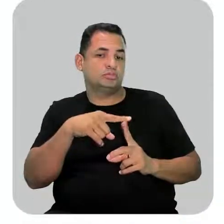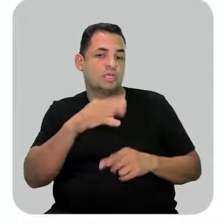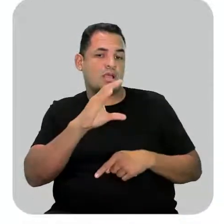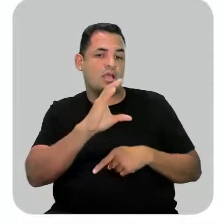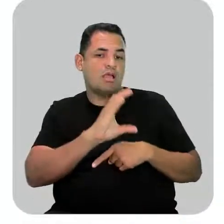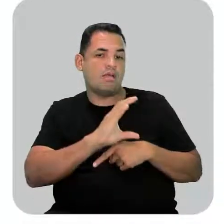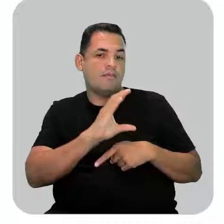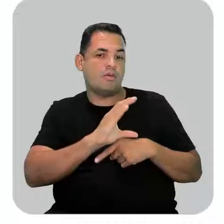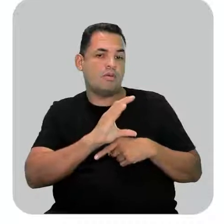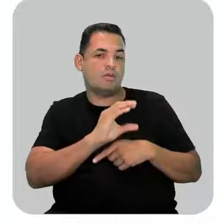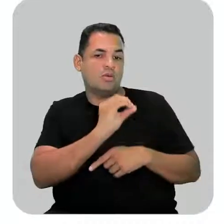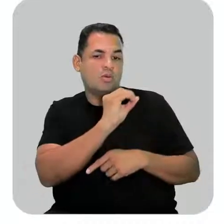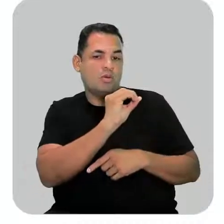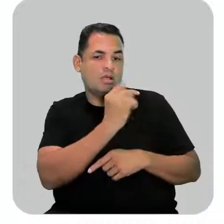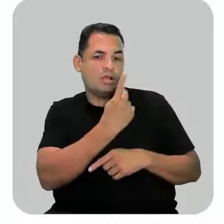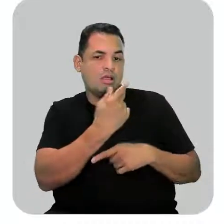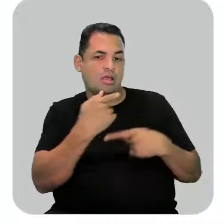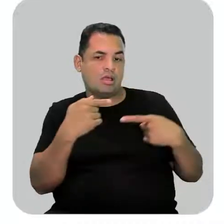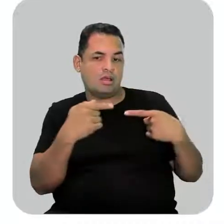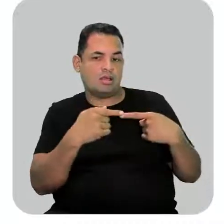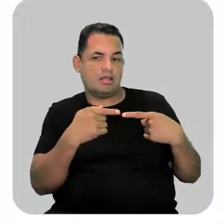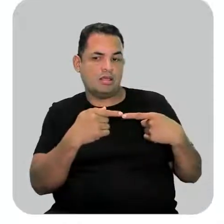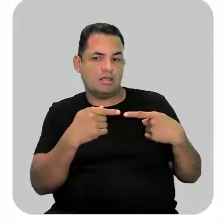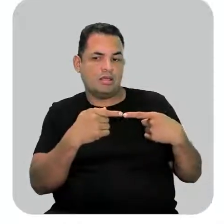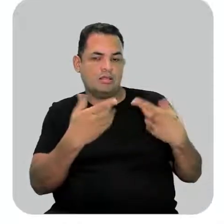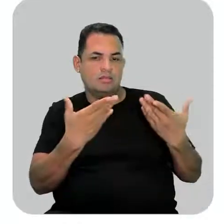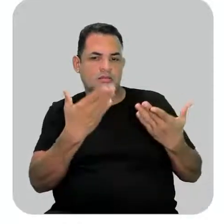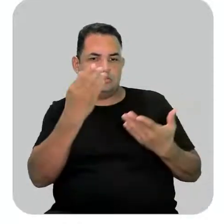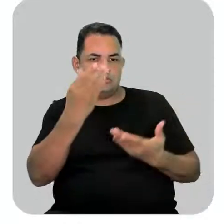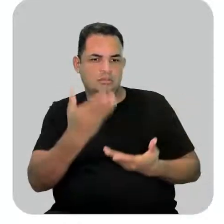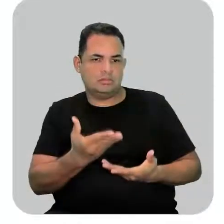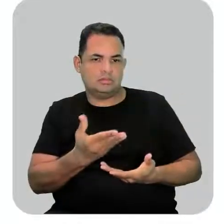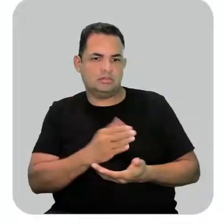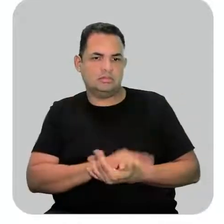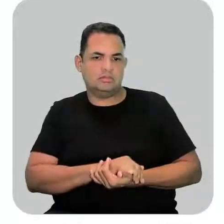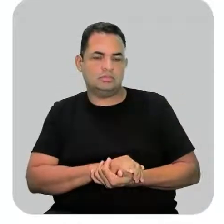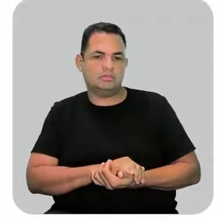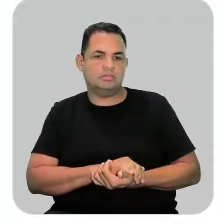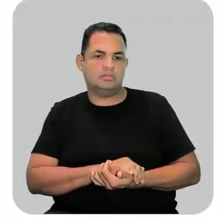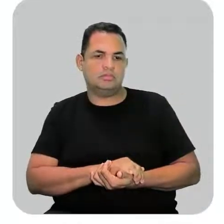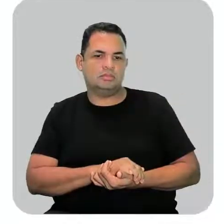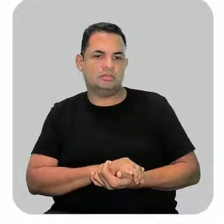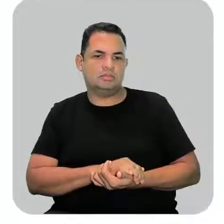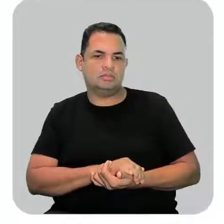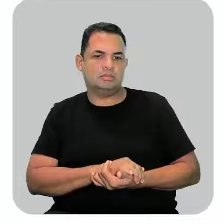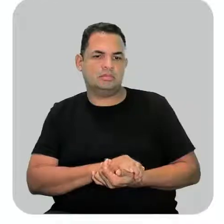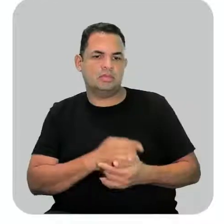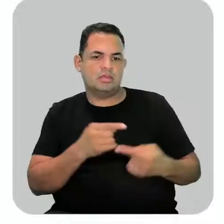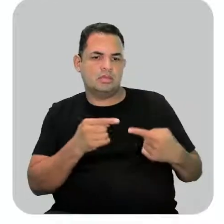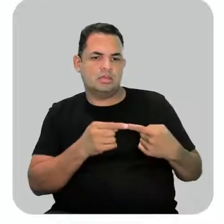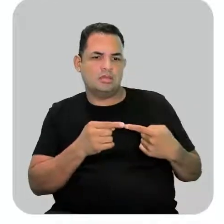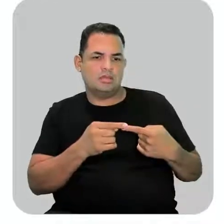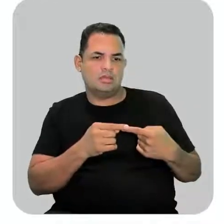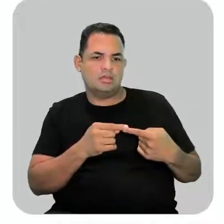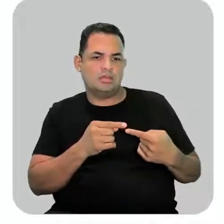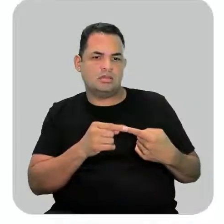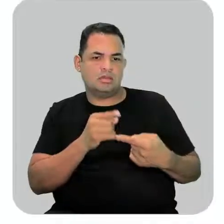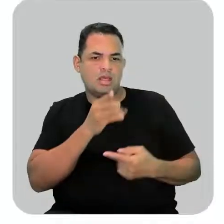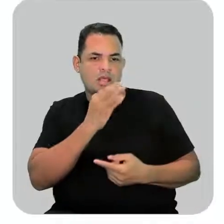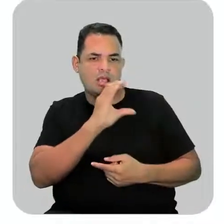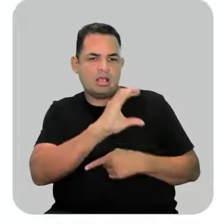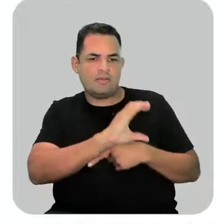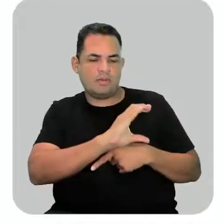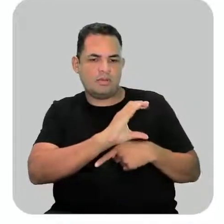ligado, a hidroxila está ligada. Como nesse exemplo aqui, ó. Aqui está a nossa hidroxila. A ligação dela é feita com esse